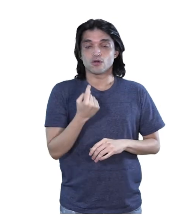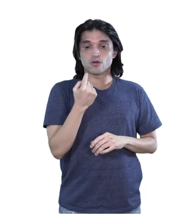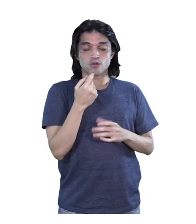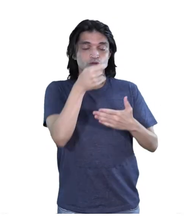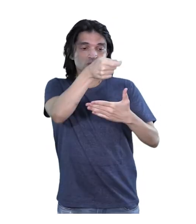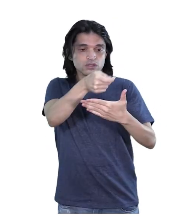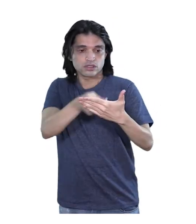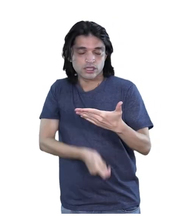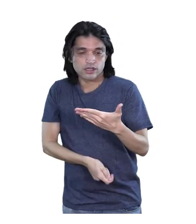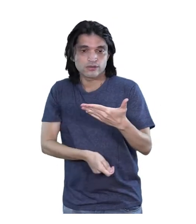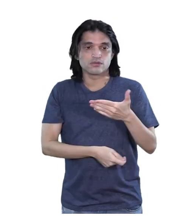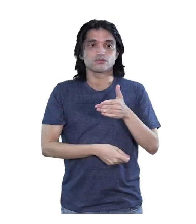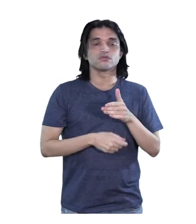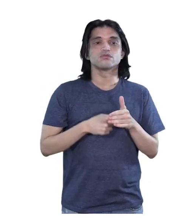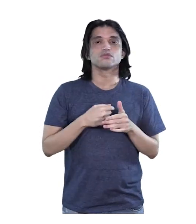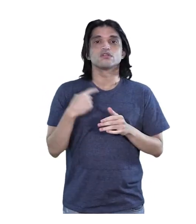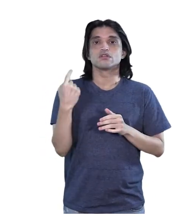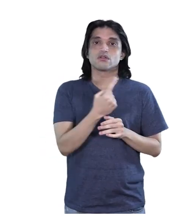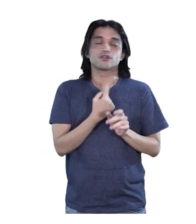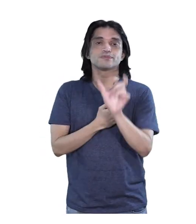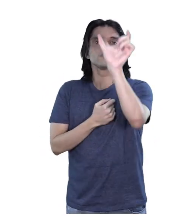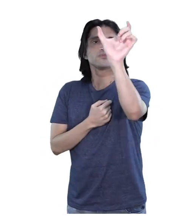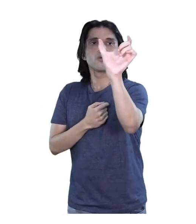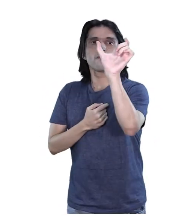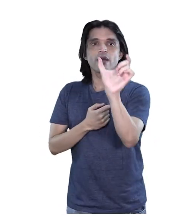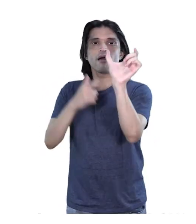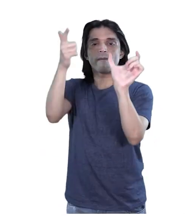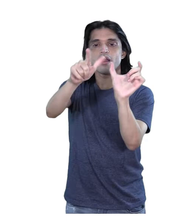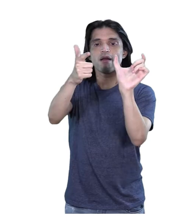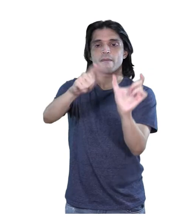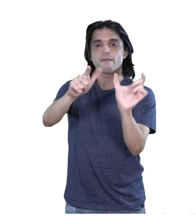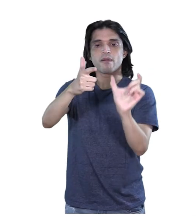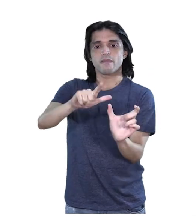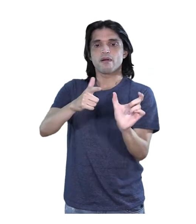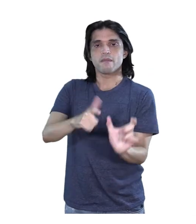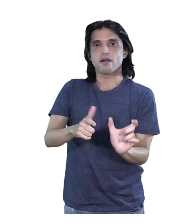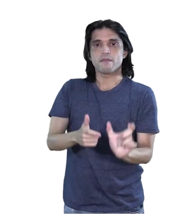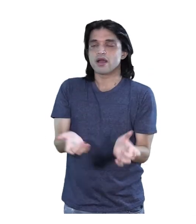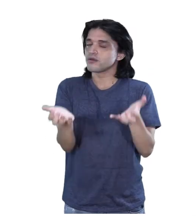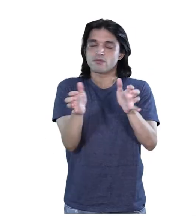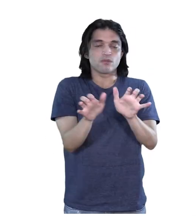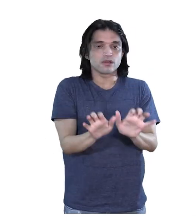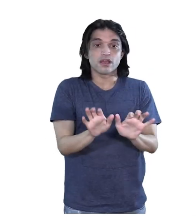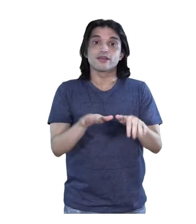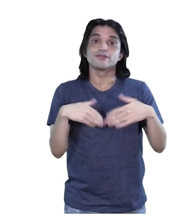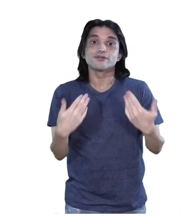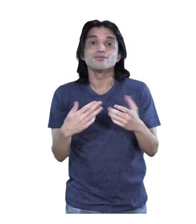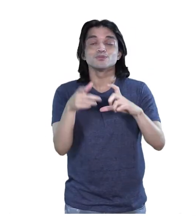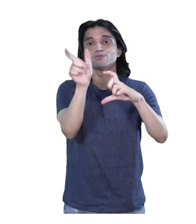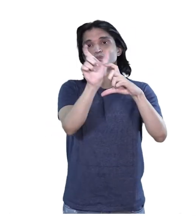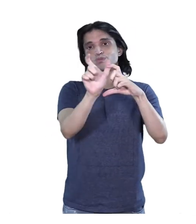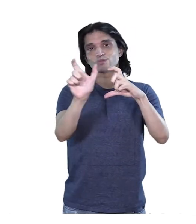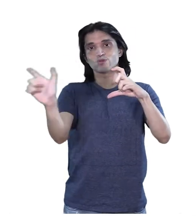desejamos repetir por várias vezes a mesma palavra, recorremos ao sinônimo. Mas observe que